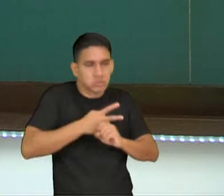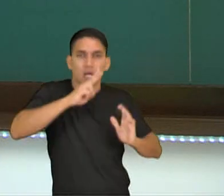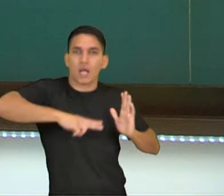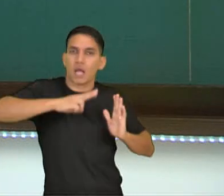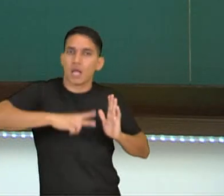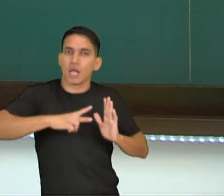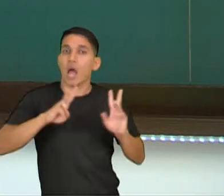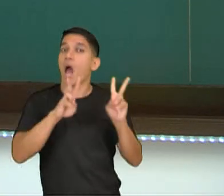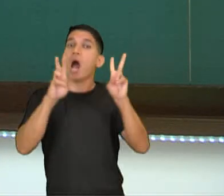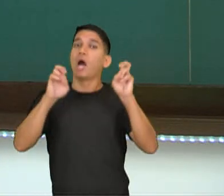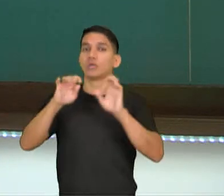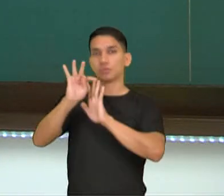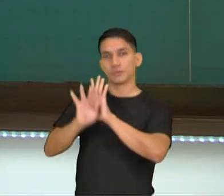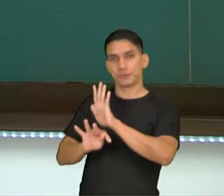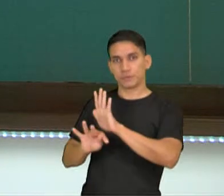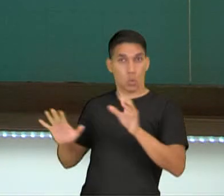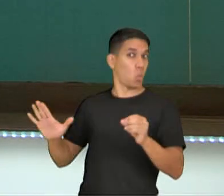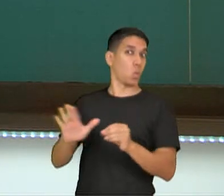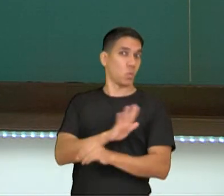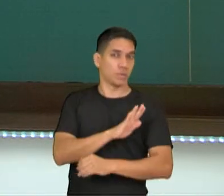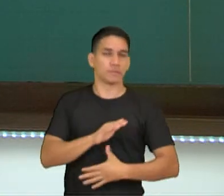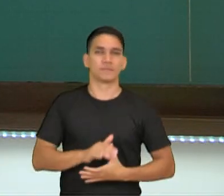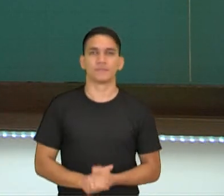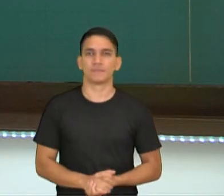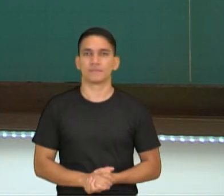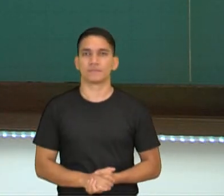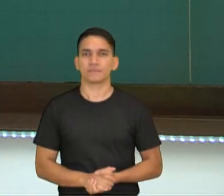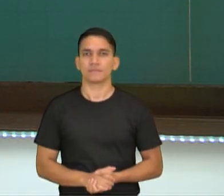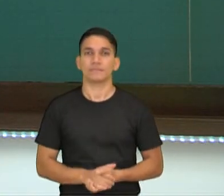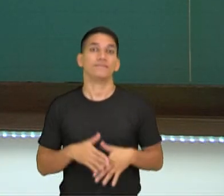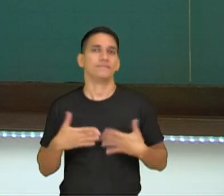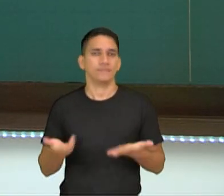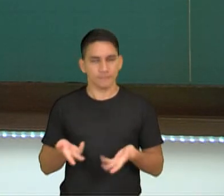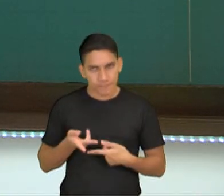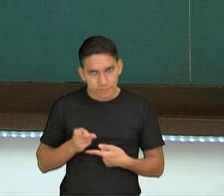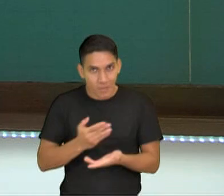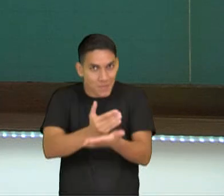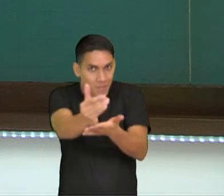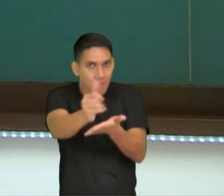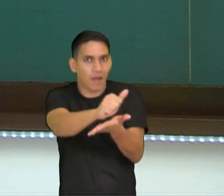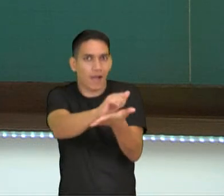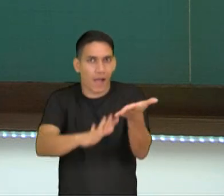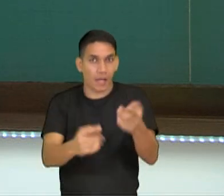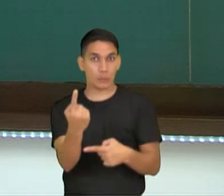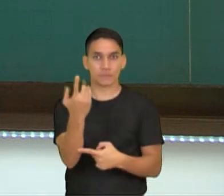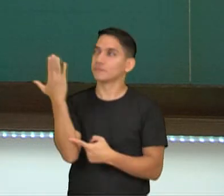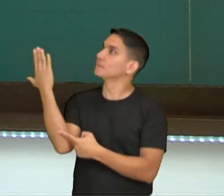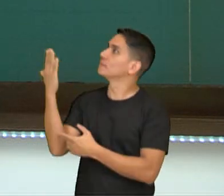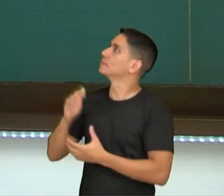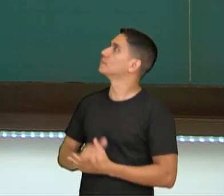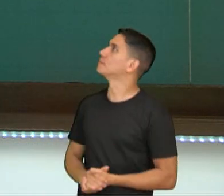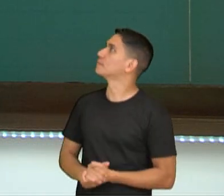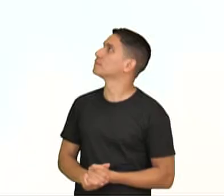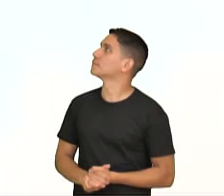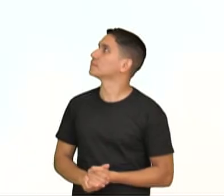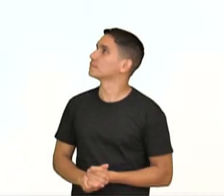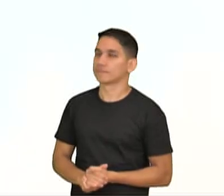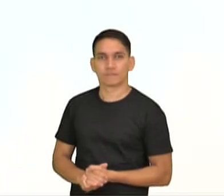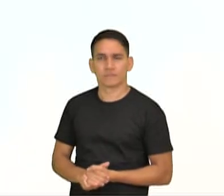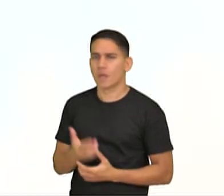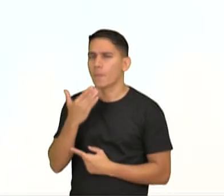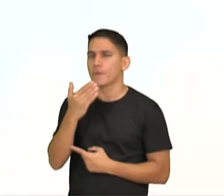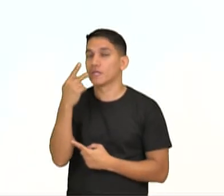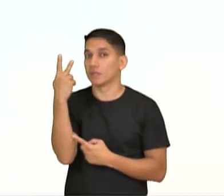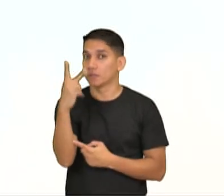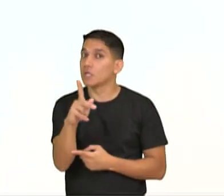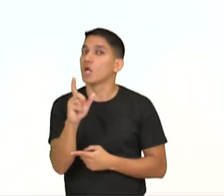leitura do texto na íntegra, né, do texto inteiro. E vamos começar com a nossa primeira atividade de aquecimento. Eu vou pedir